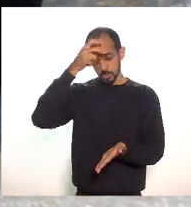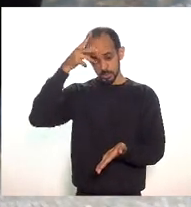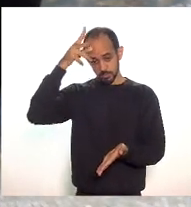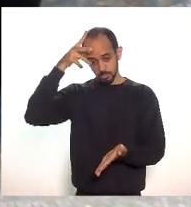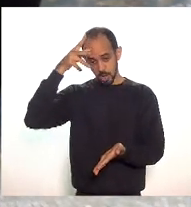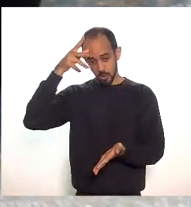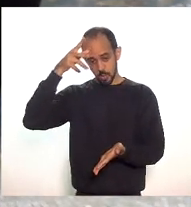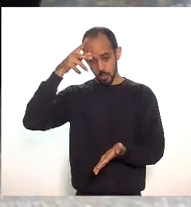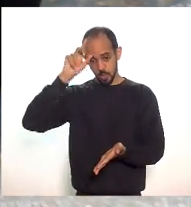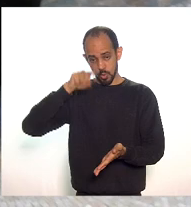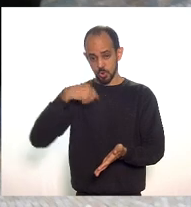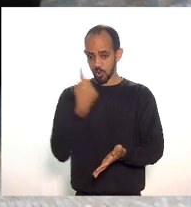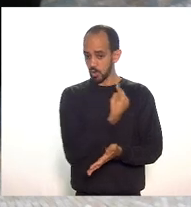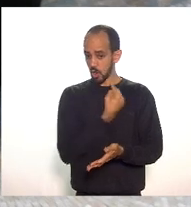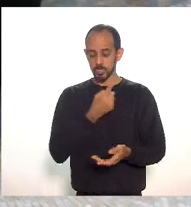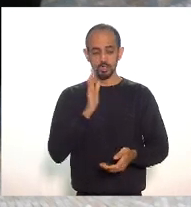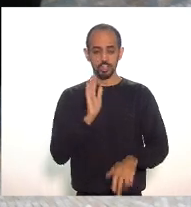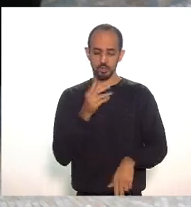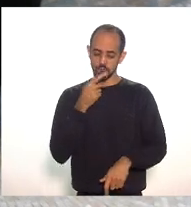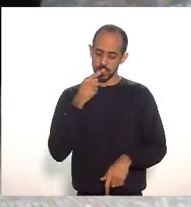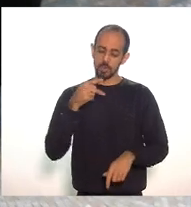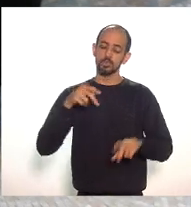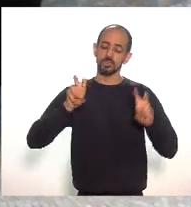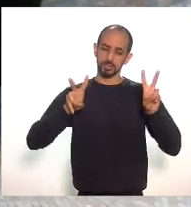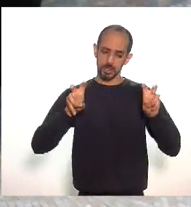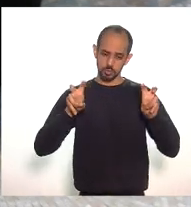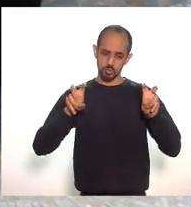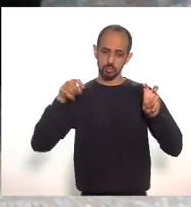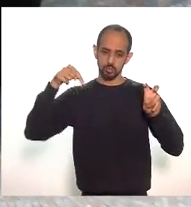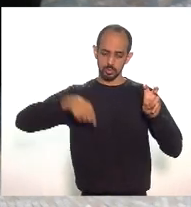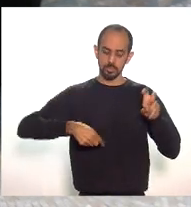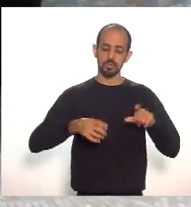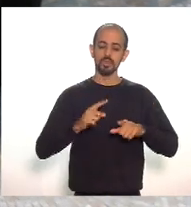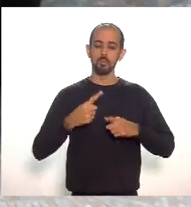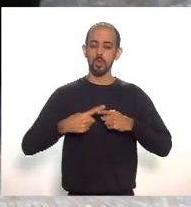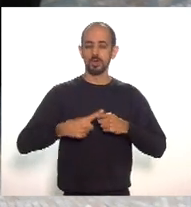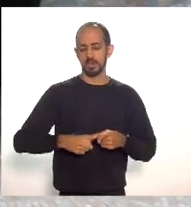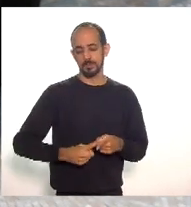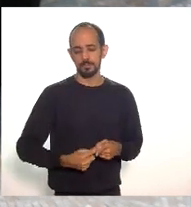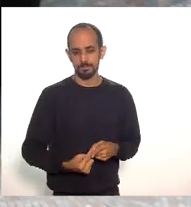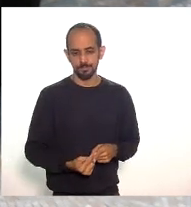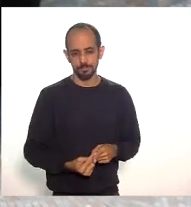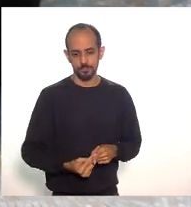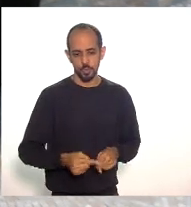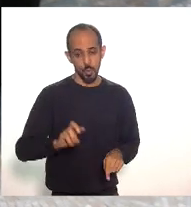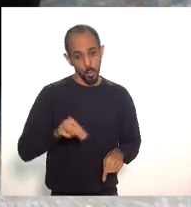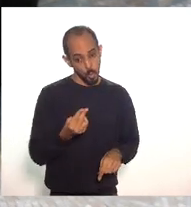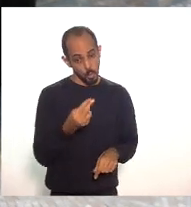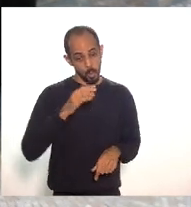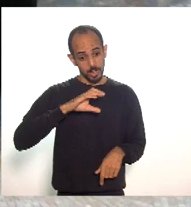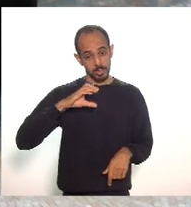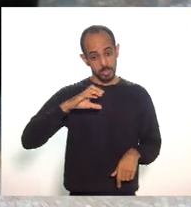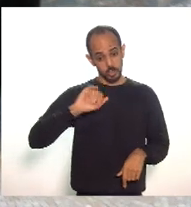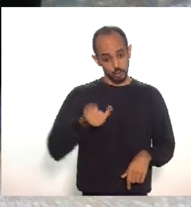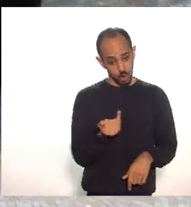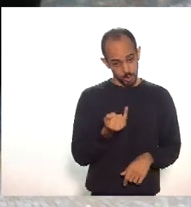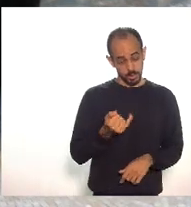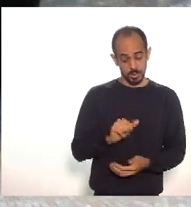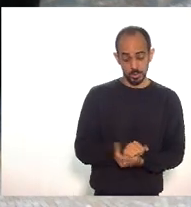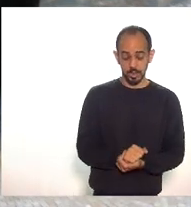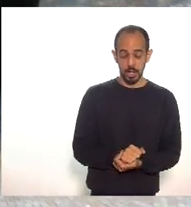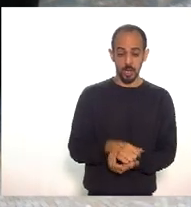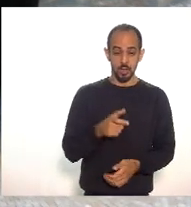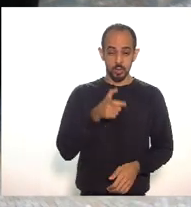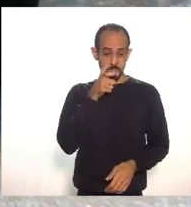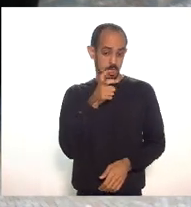nós já tratamos isso em lei específica eu quero chamar atenção de que ou pela ccj nossa intenção